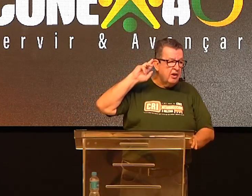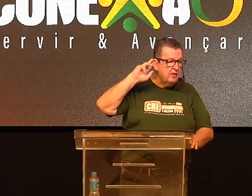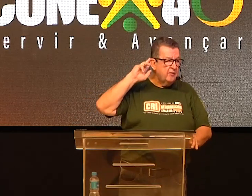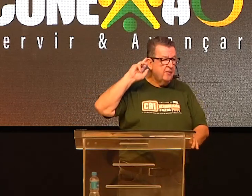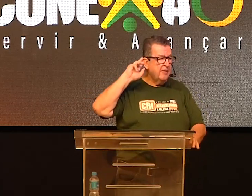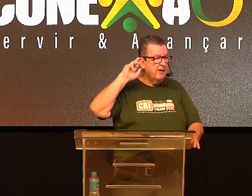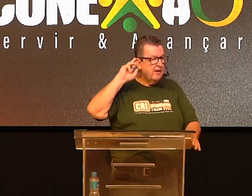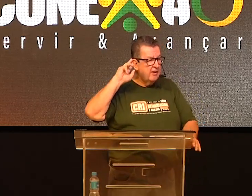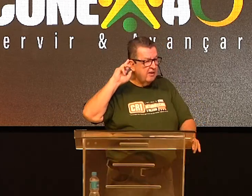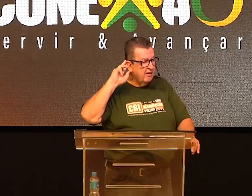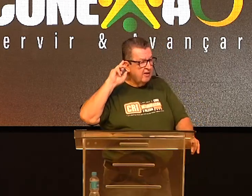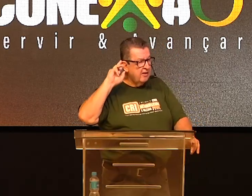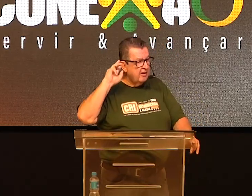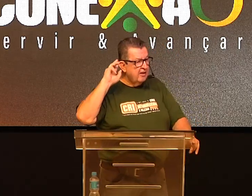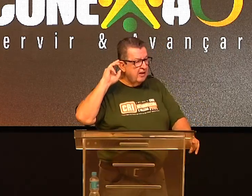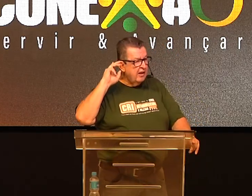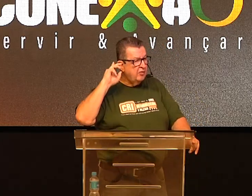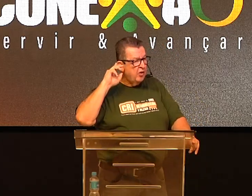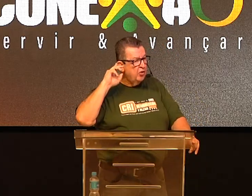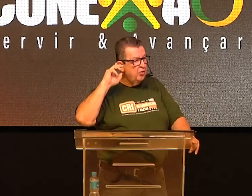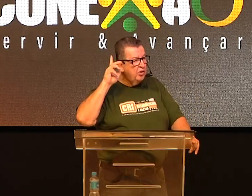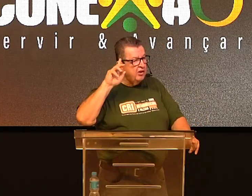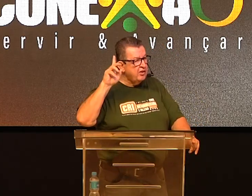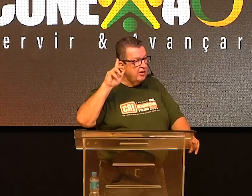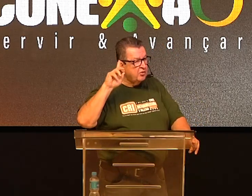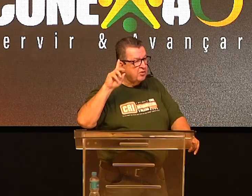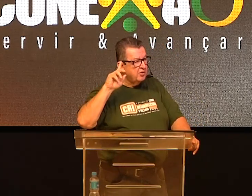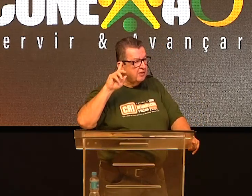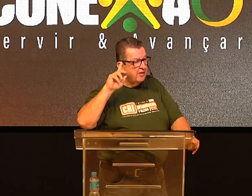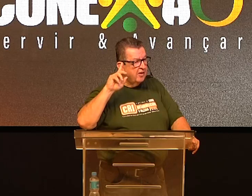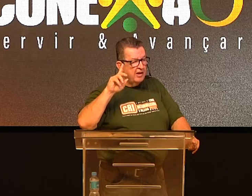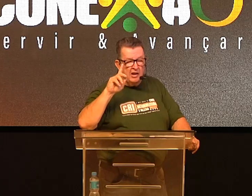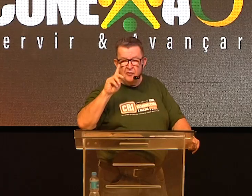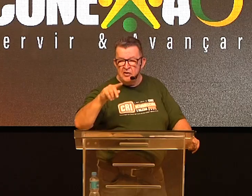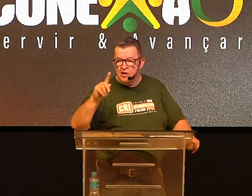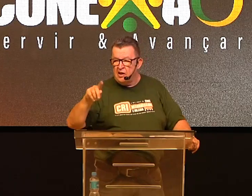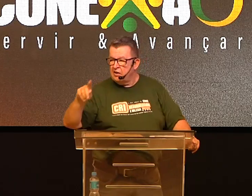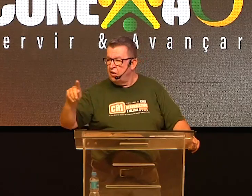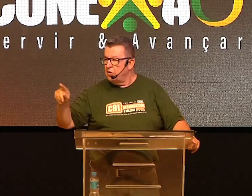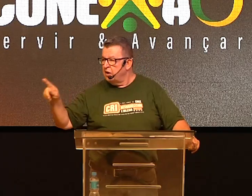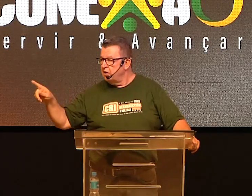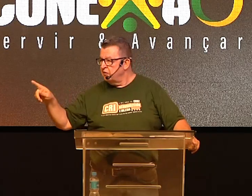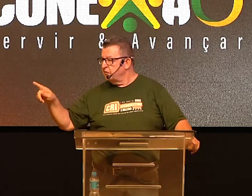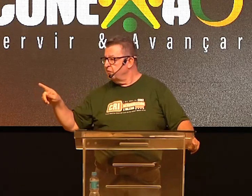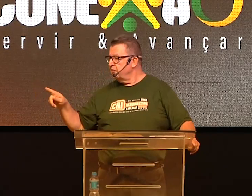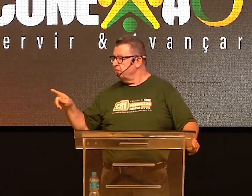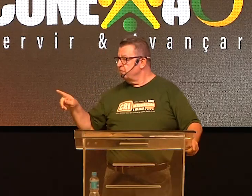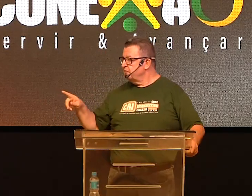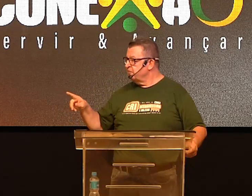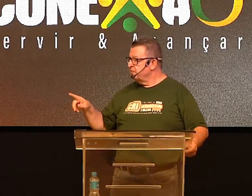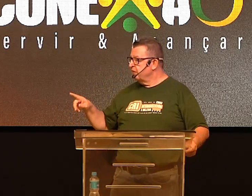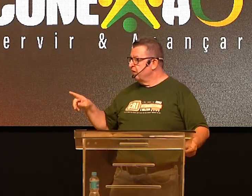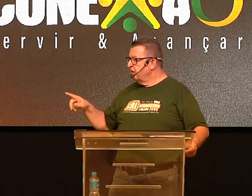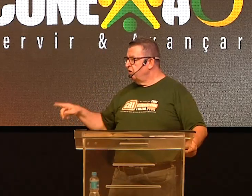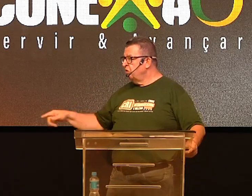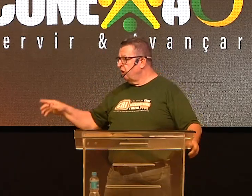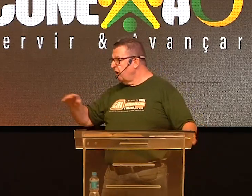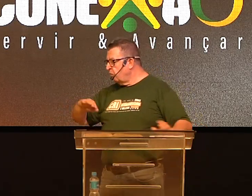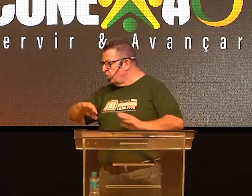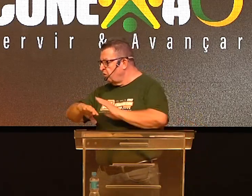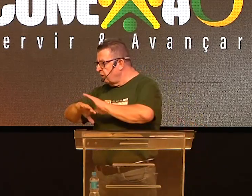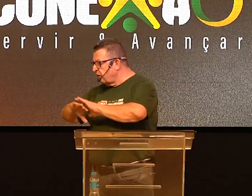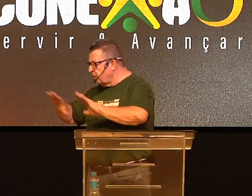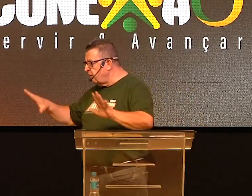morte do rei. E ele falou: eu não vou deixar isso. Ele fez chegar até o rei. E o